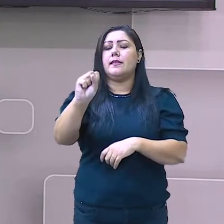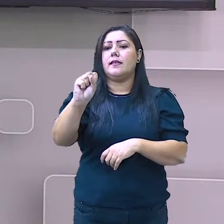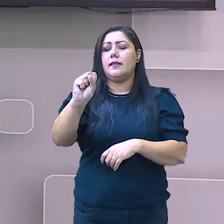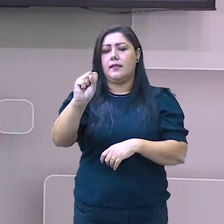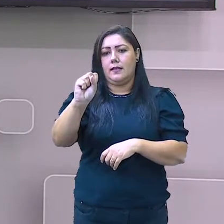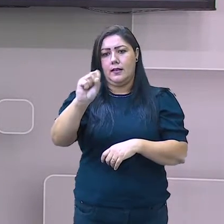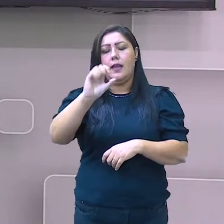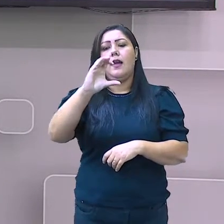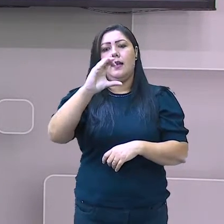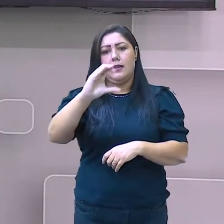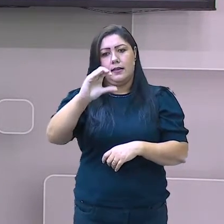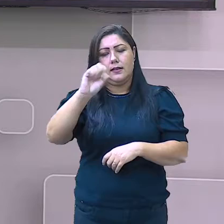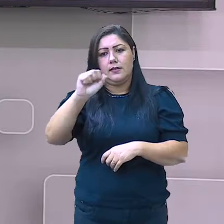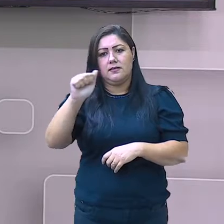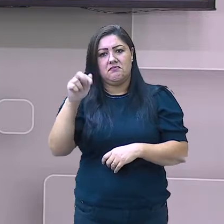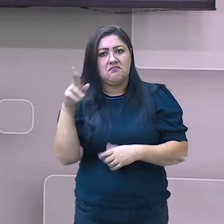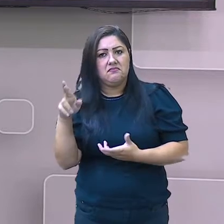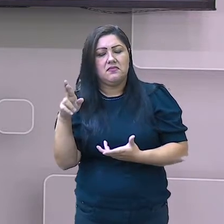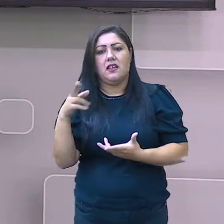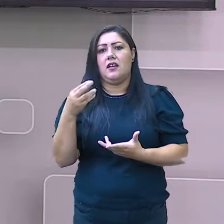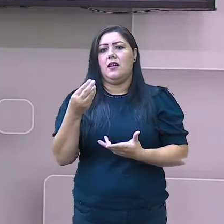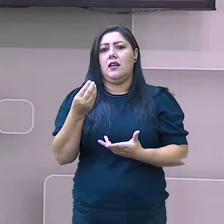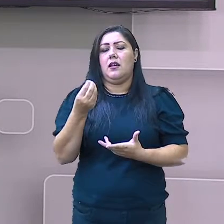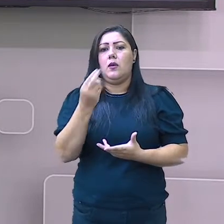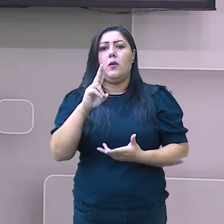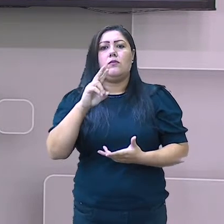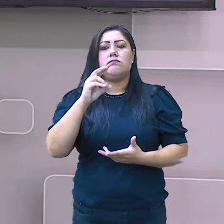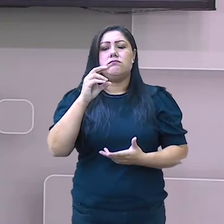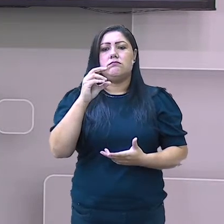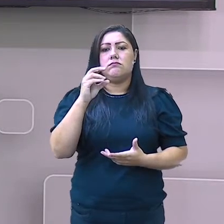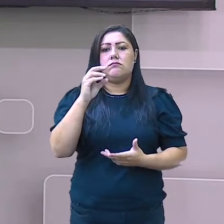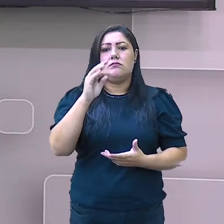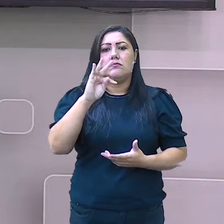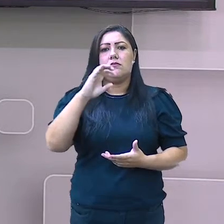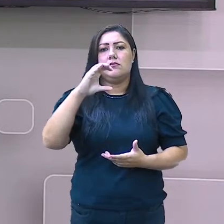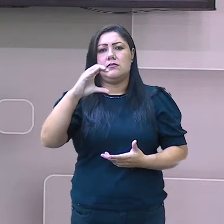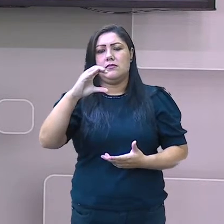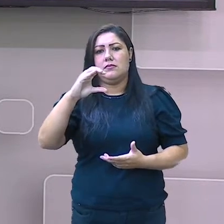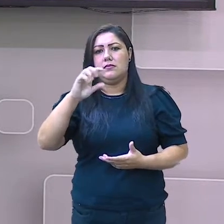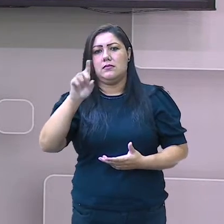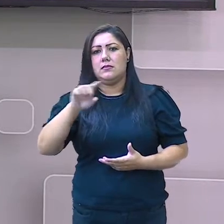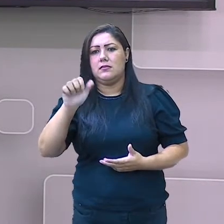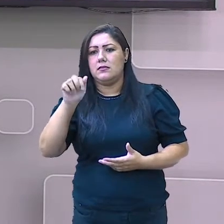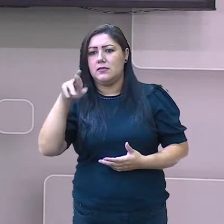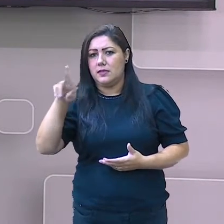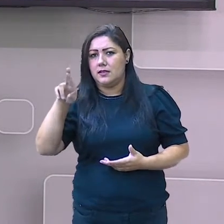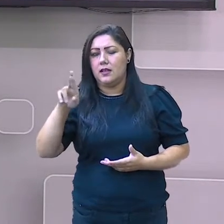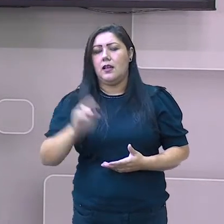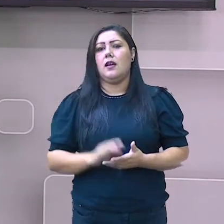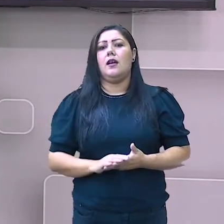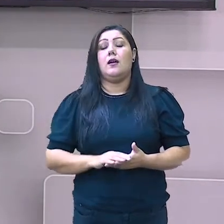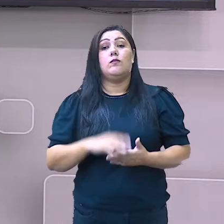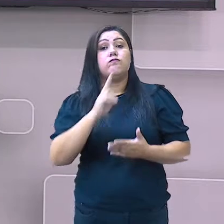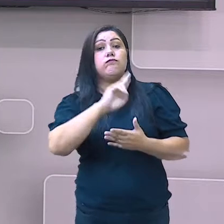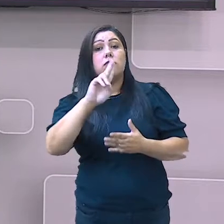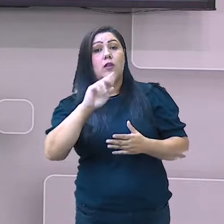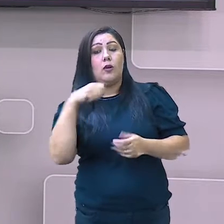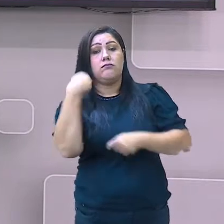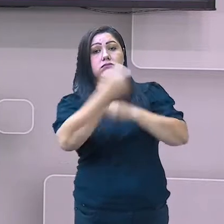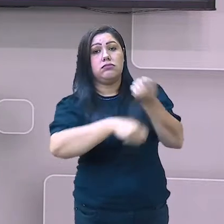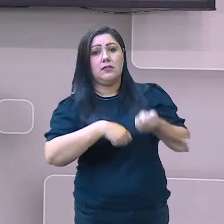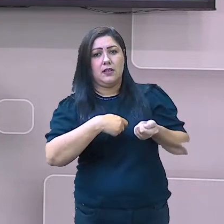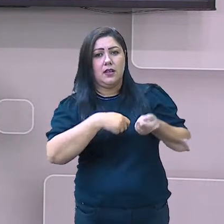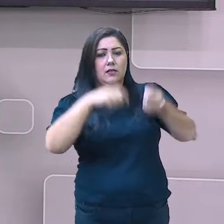ser encontrado em algumas biografias como czar, que corresponde a César, título dado aos